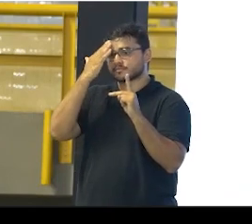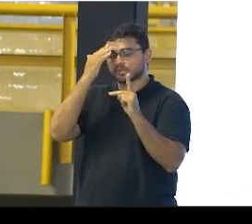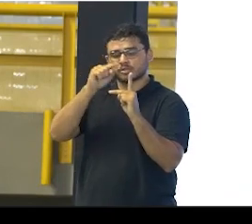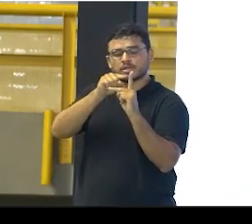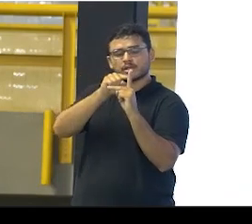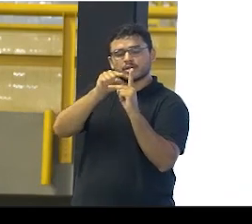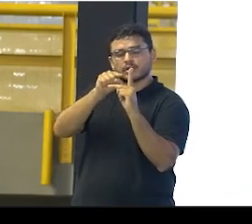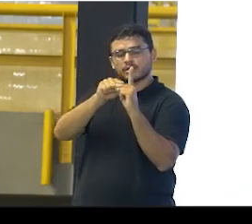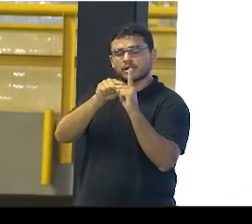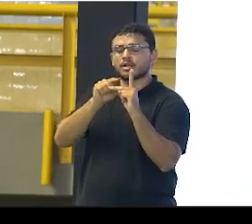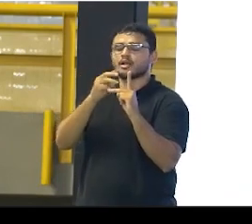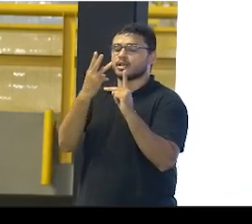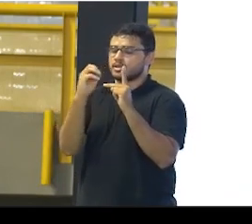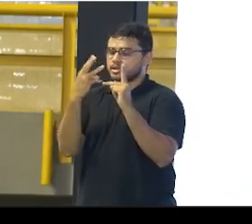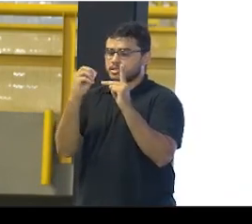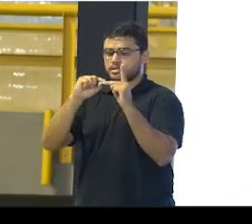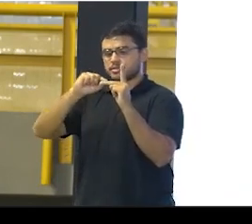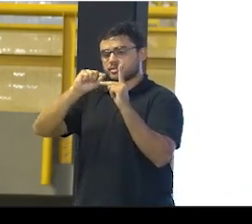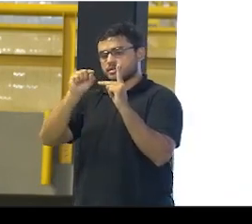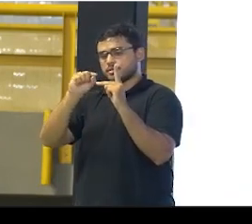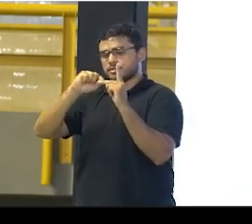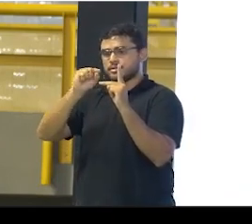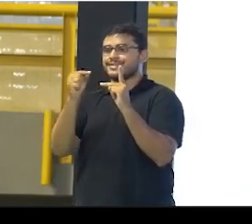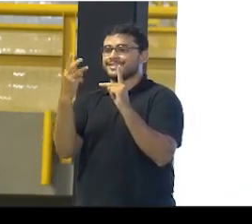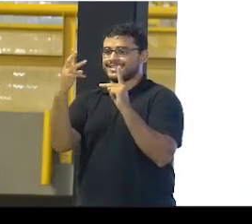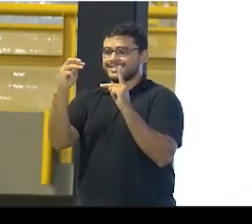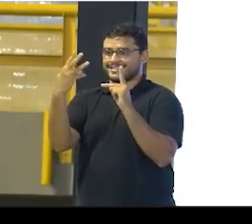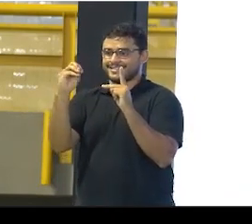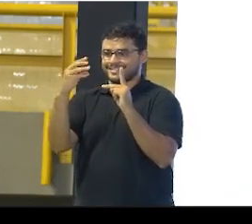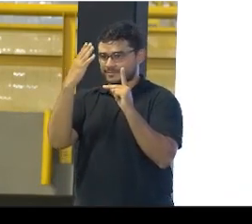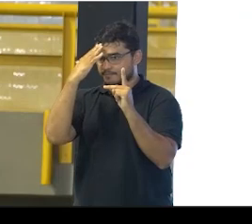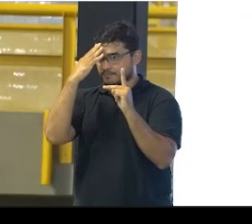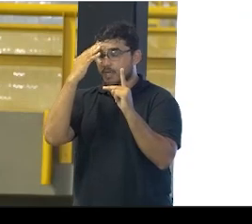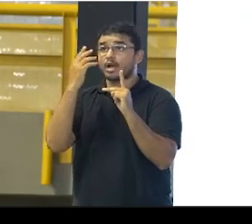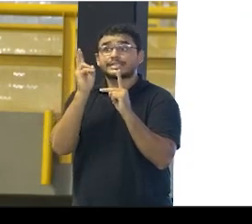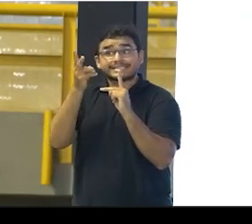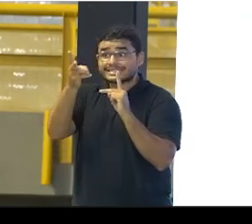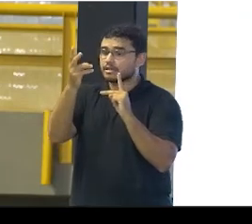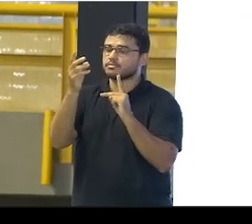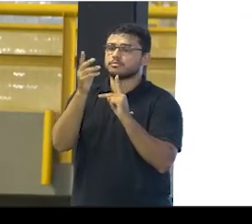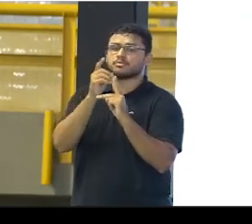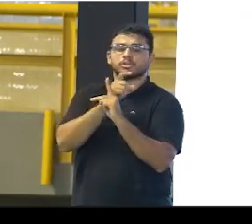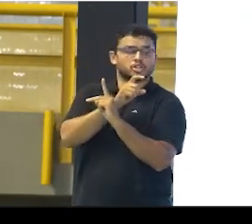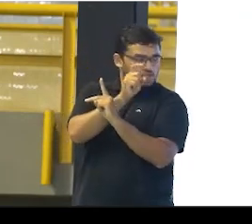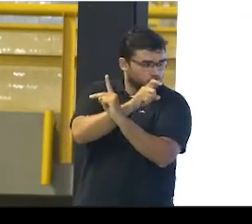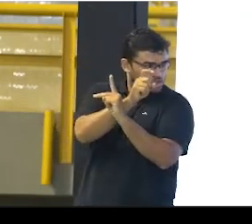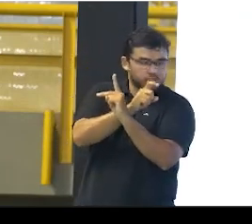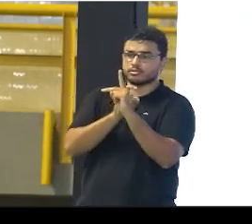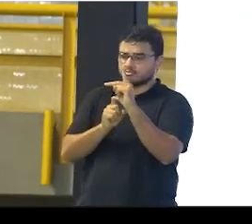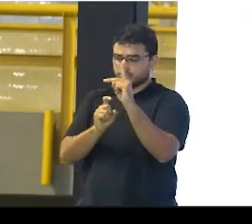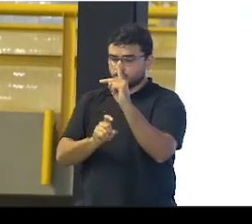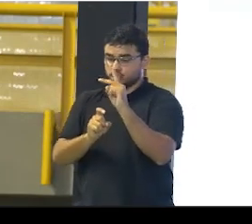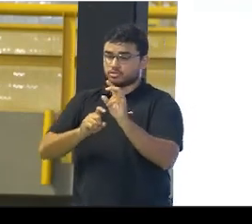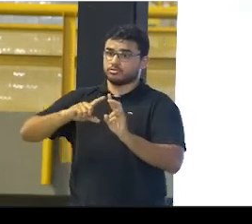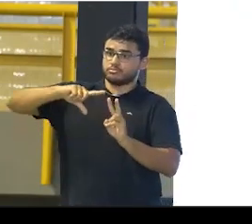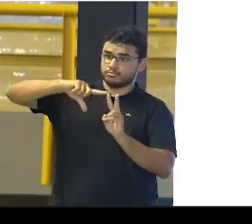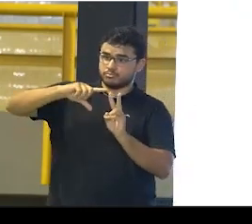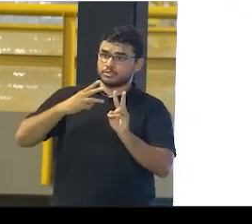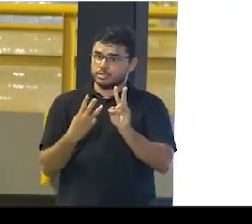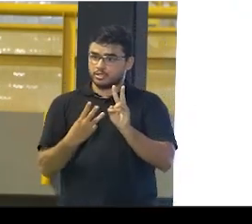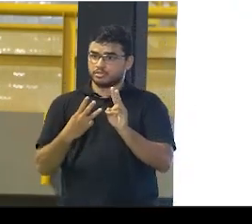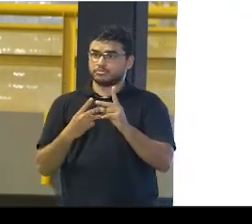Será que não é o 3, 4, 5? Aí você vai fazer o seguinte, ó. Se aqui é o 3, 4, 5, eu vou trazer ele para